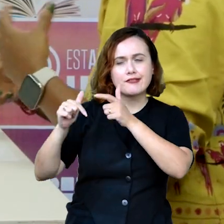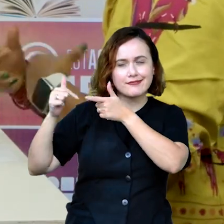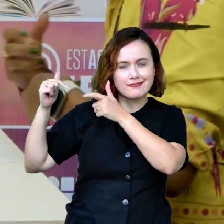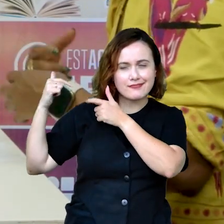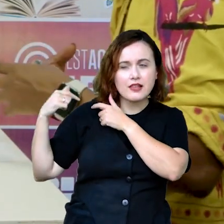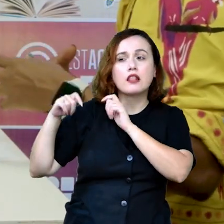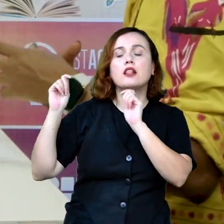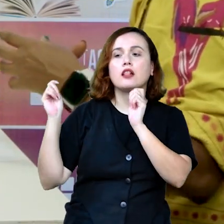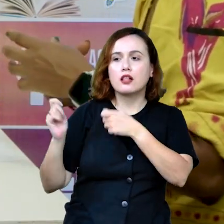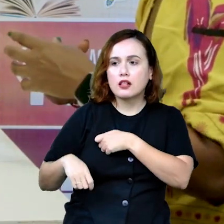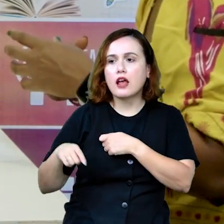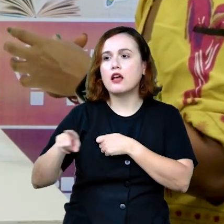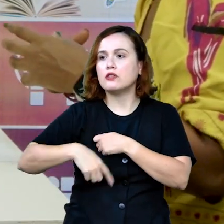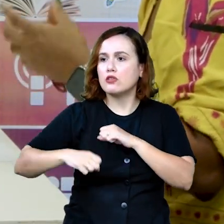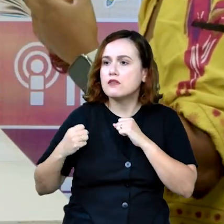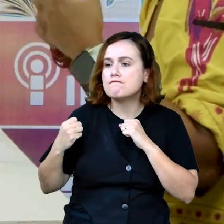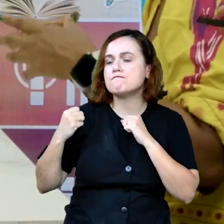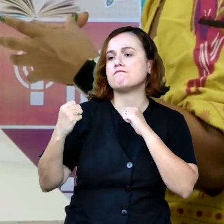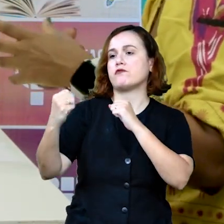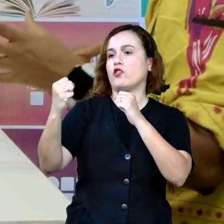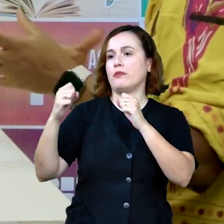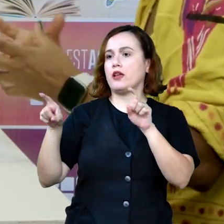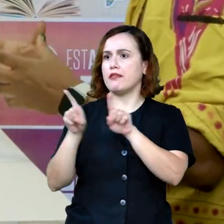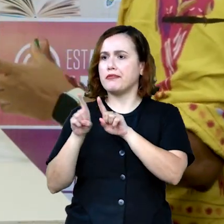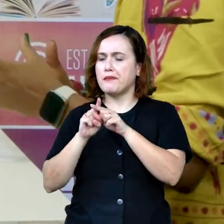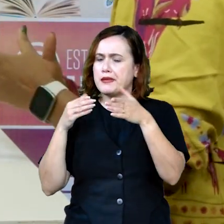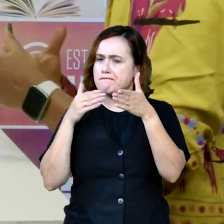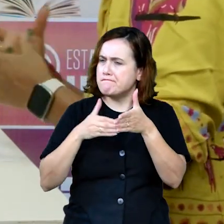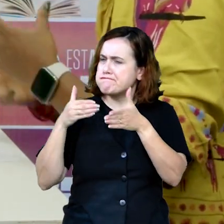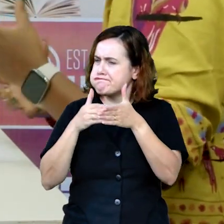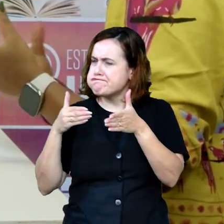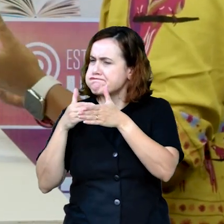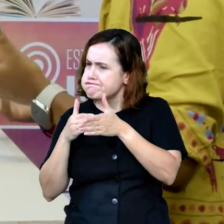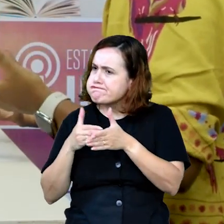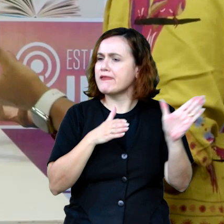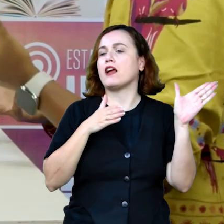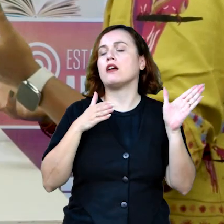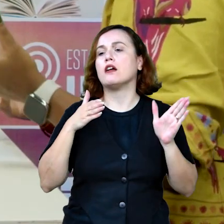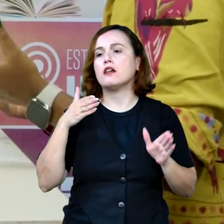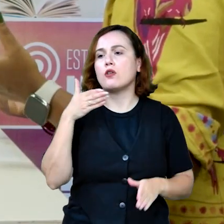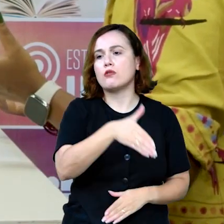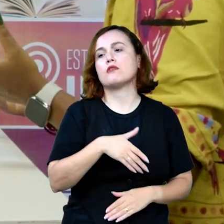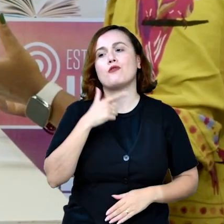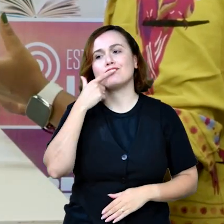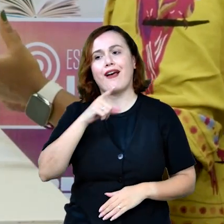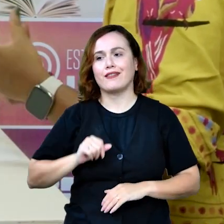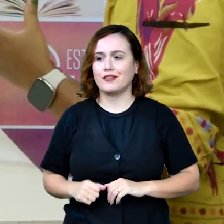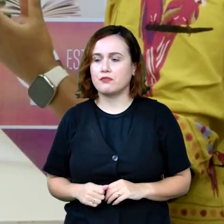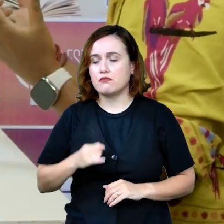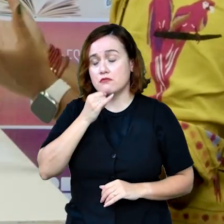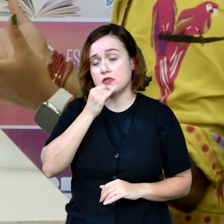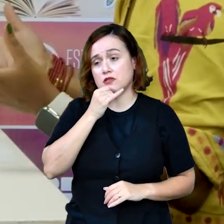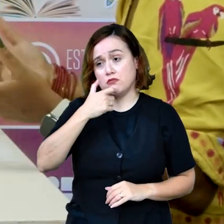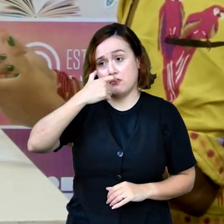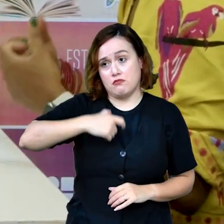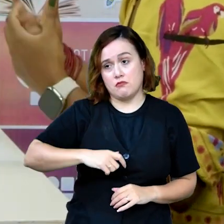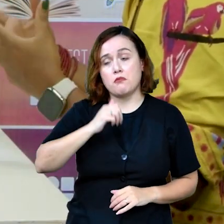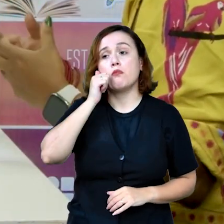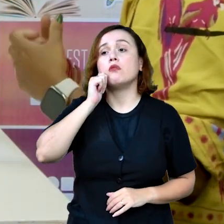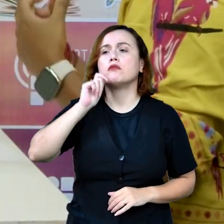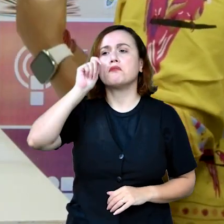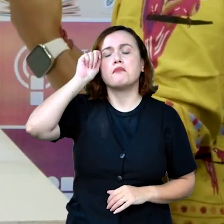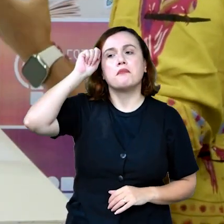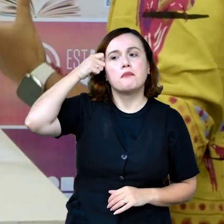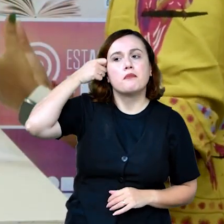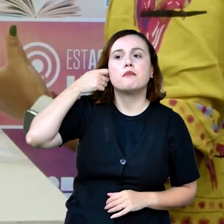ancestrais interessantes para a gente se fortalecer e driblar todos esses obstáculos que são colocados, né? Eu sou uma mulher de pele preta, ou